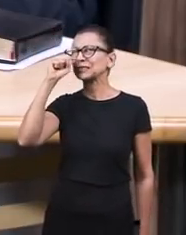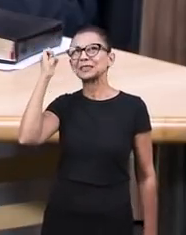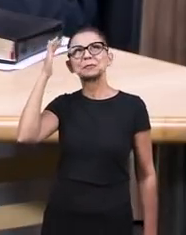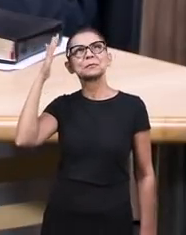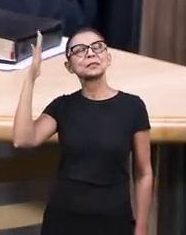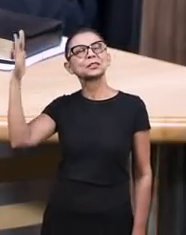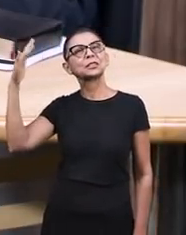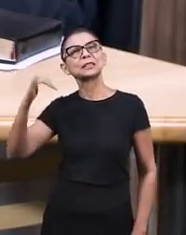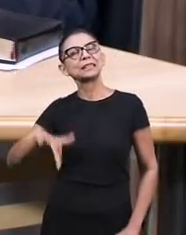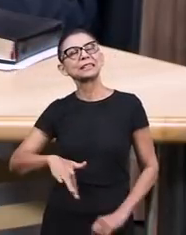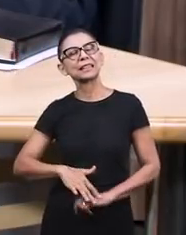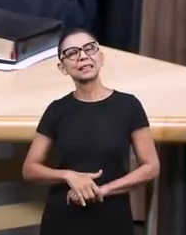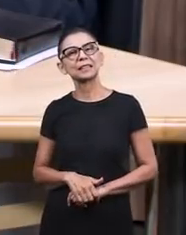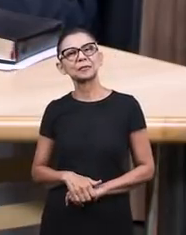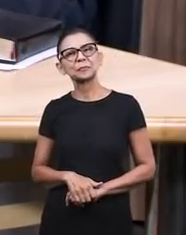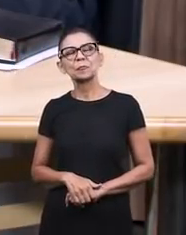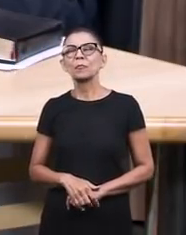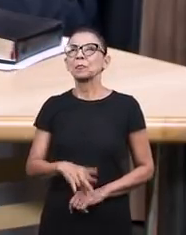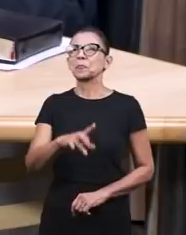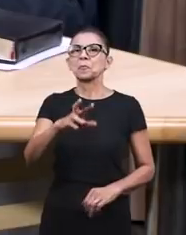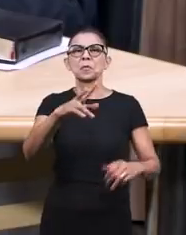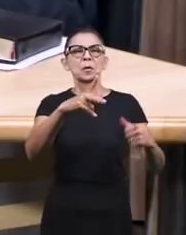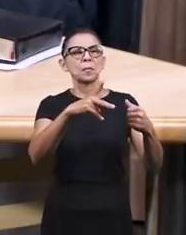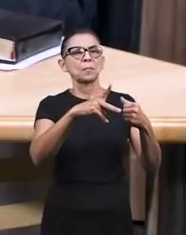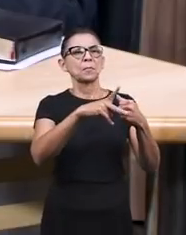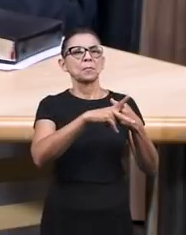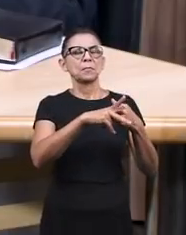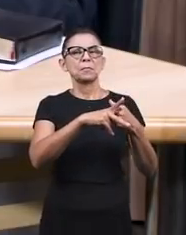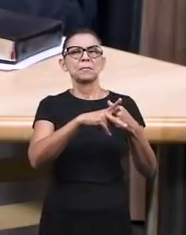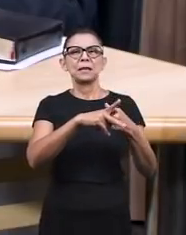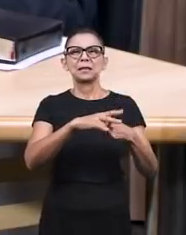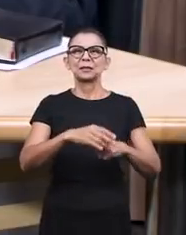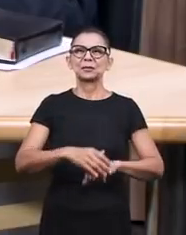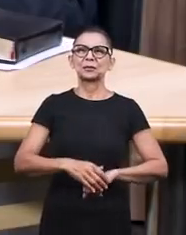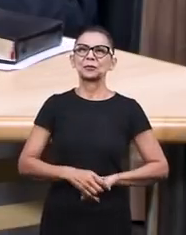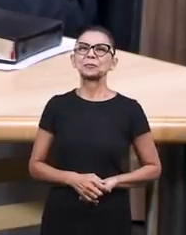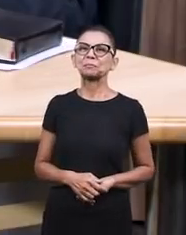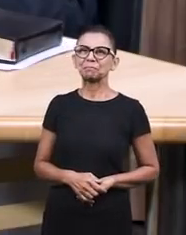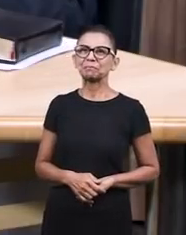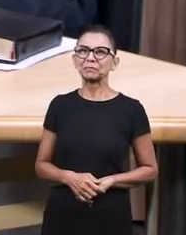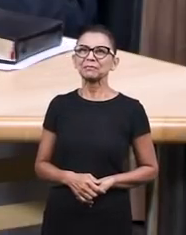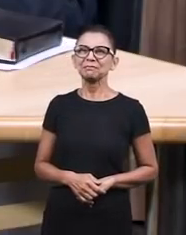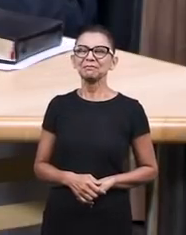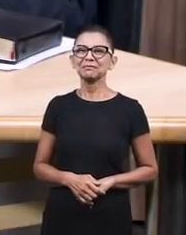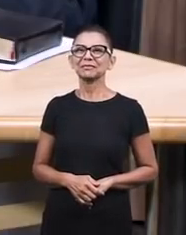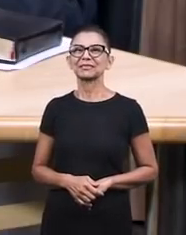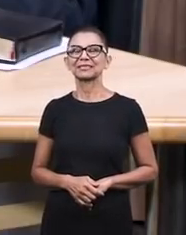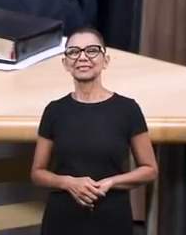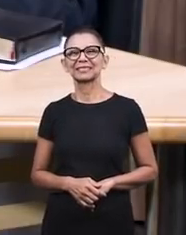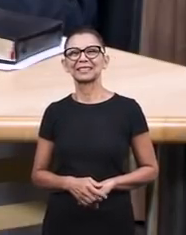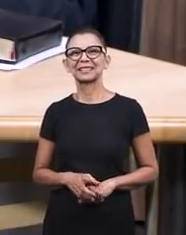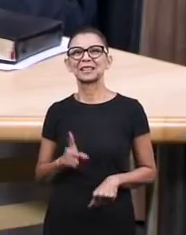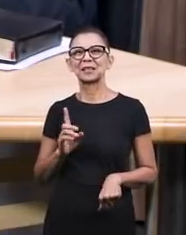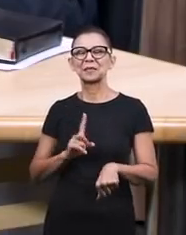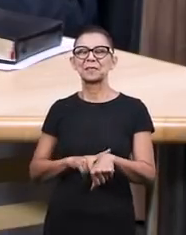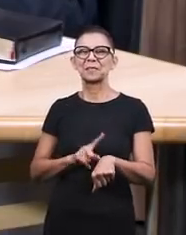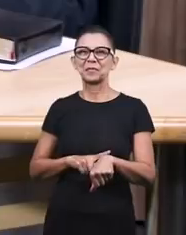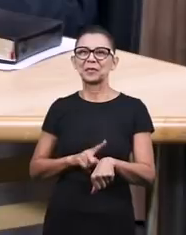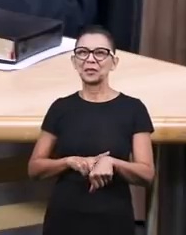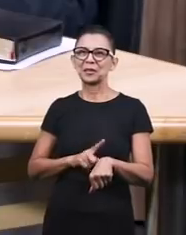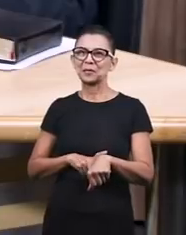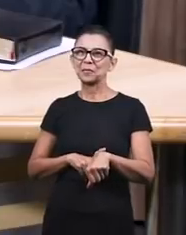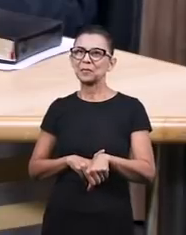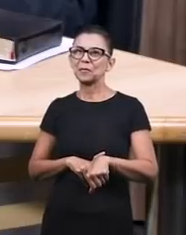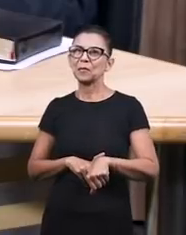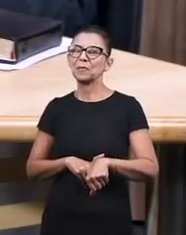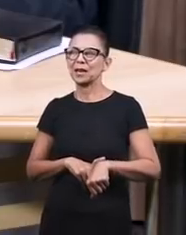em cima disso aqui, Pedro pensando, quando a gente estiver no meio da tempestade, quem é que vai aparecer e dizer não tem